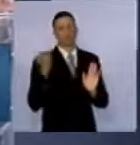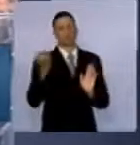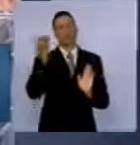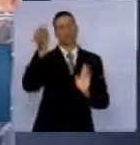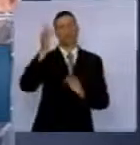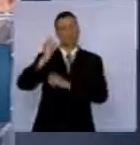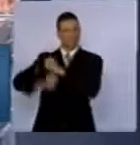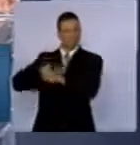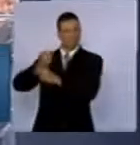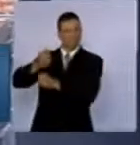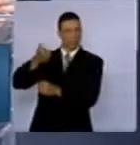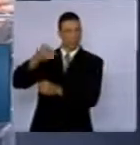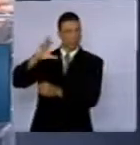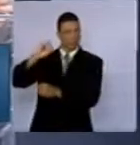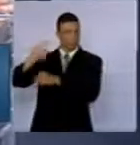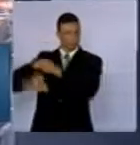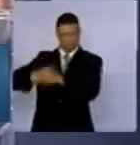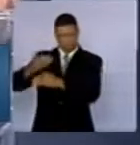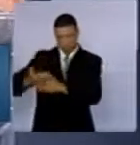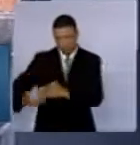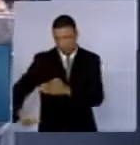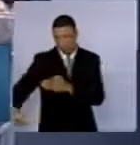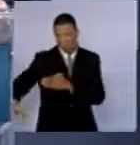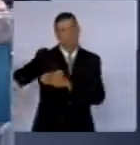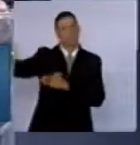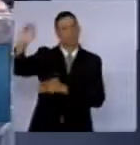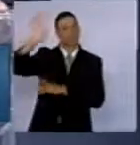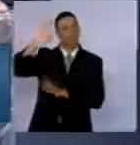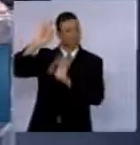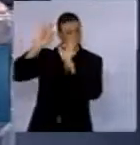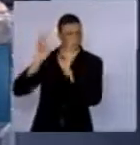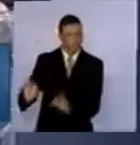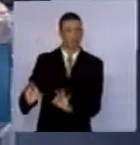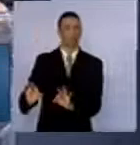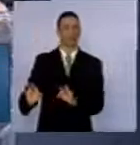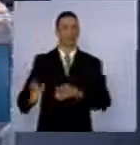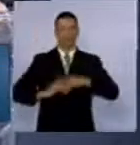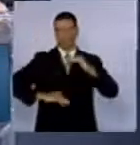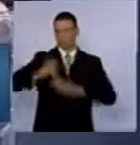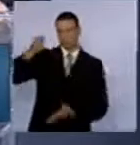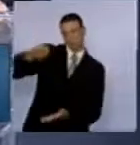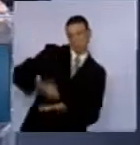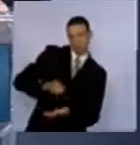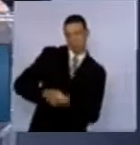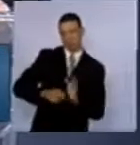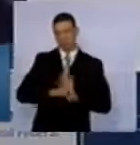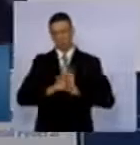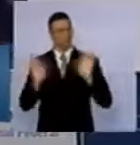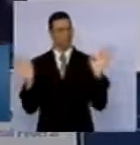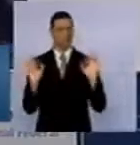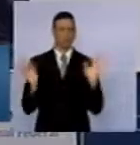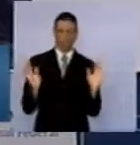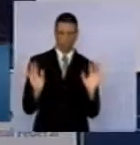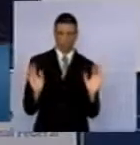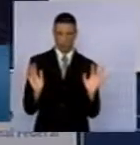de verdade, esse espaço se consolide, independente de qualquer obrigatoriedade legal. Muito obrigado.